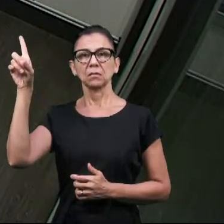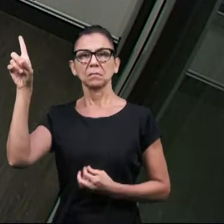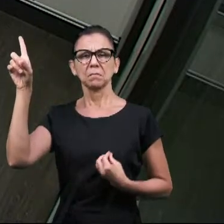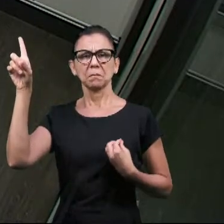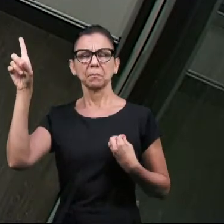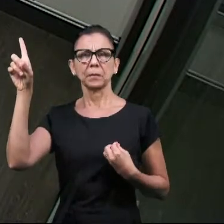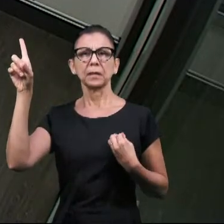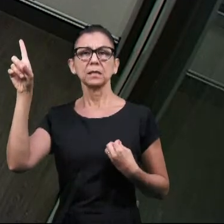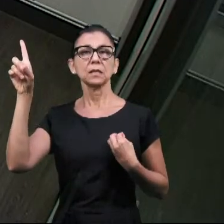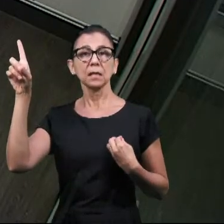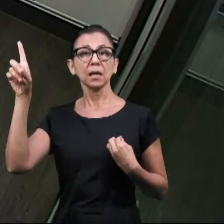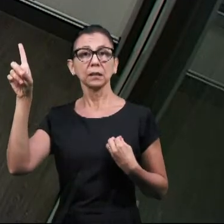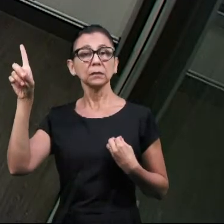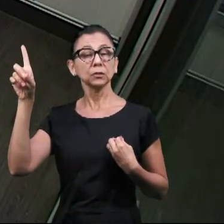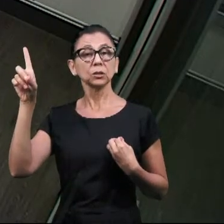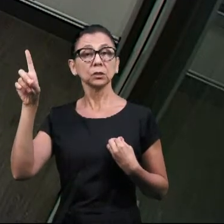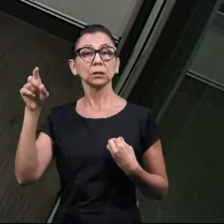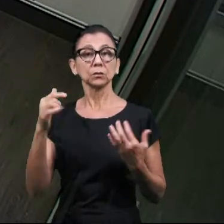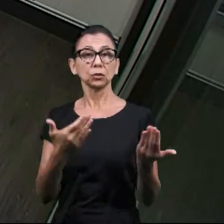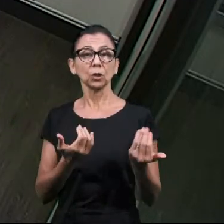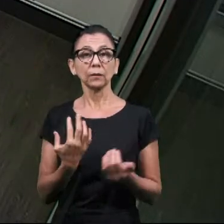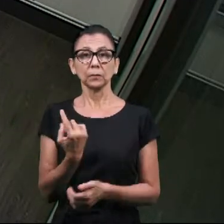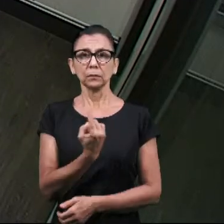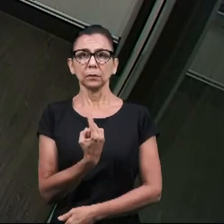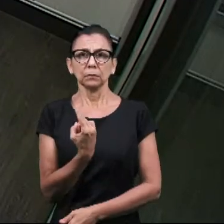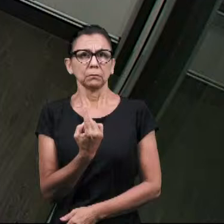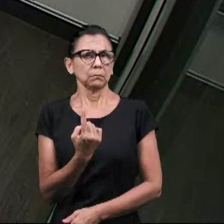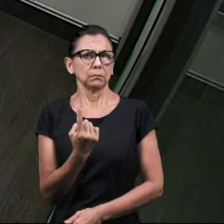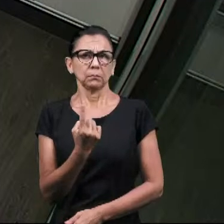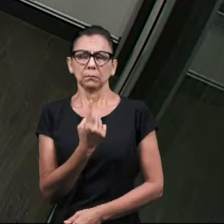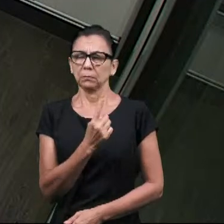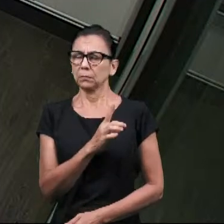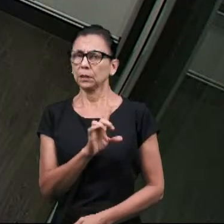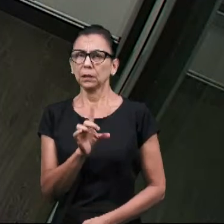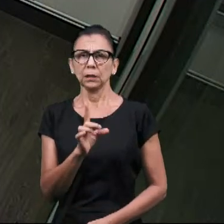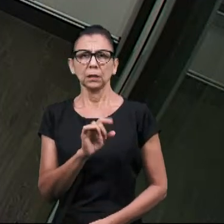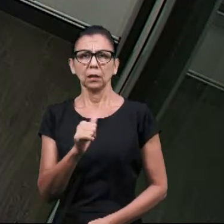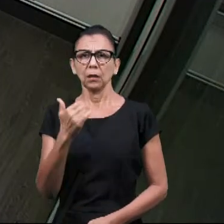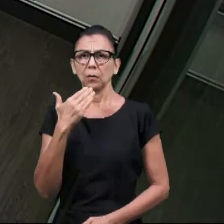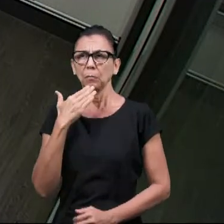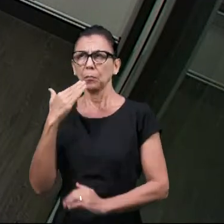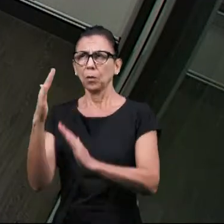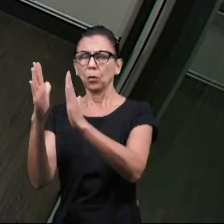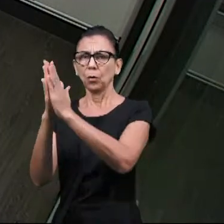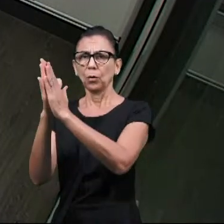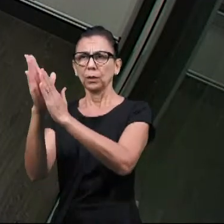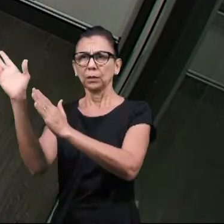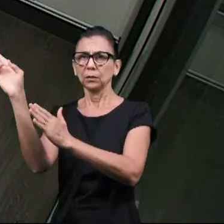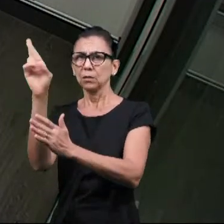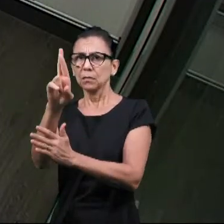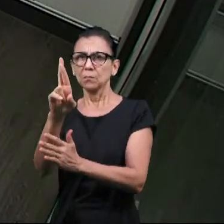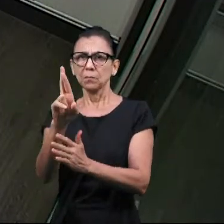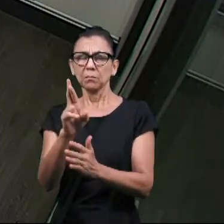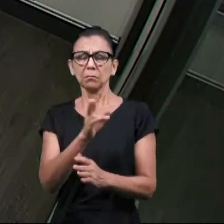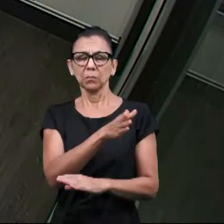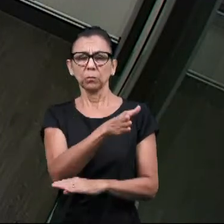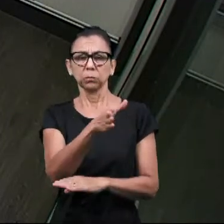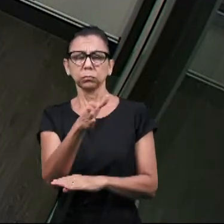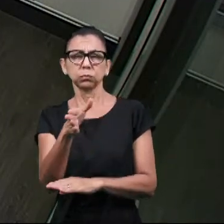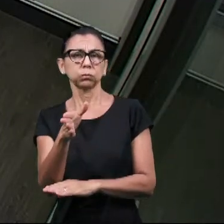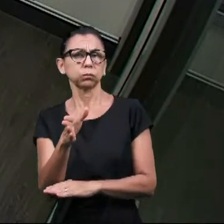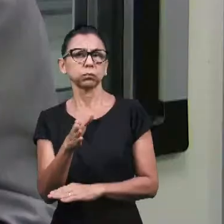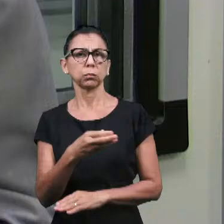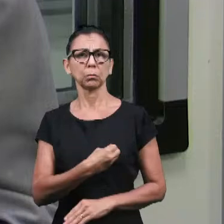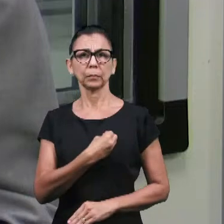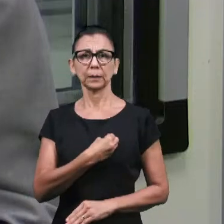na vida deles ali que eles não estão sozinhos que eles podem contar com o senhor que vai estar com ele aonde ele estiver em um acidente da